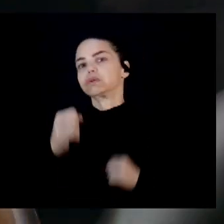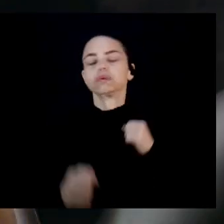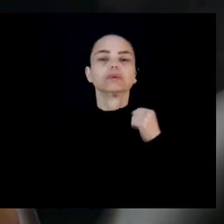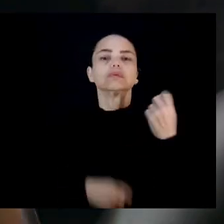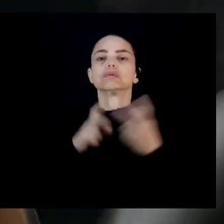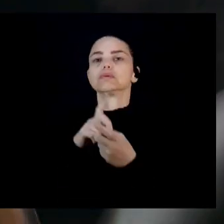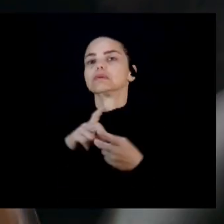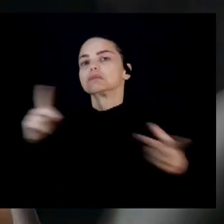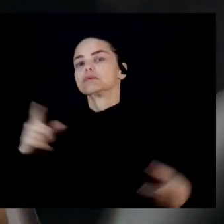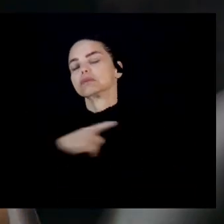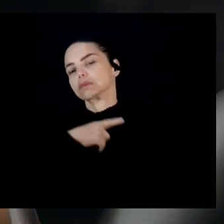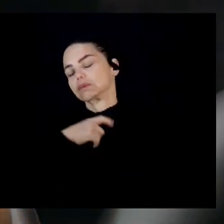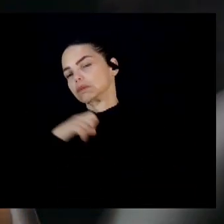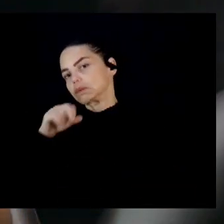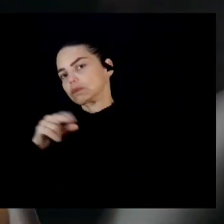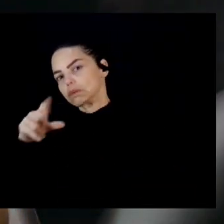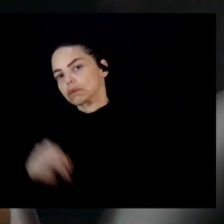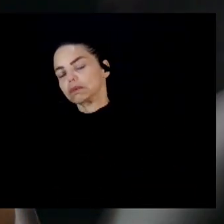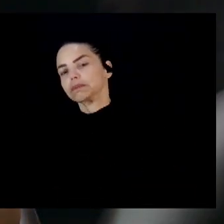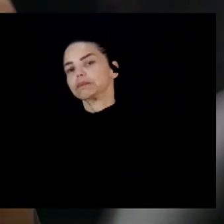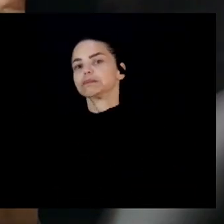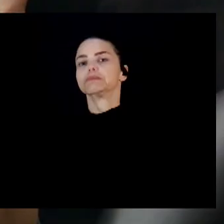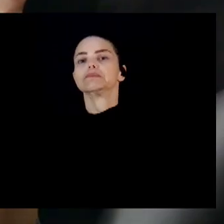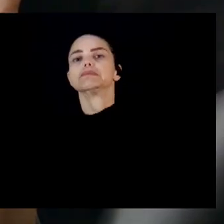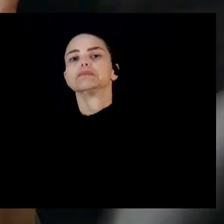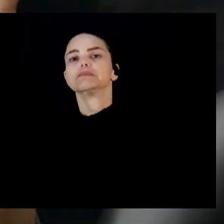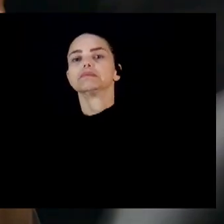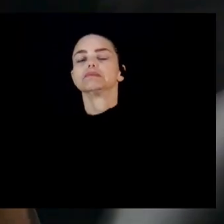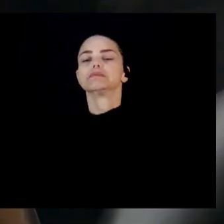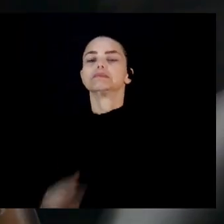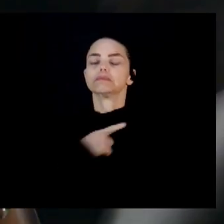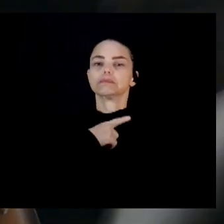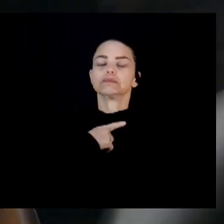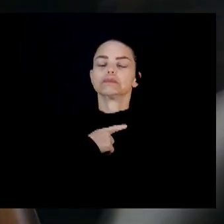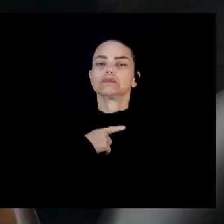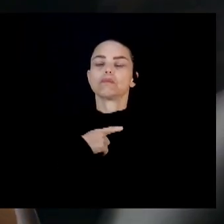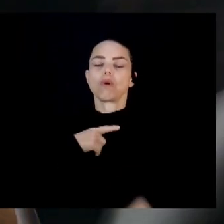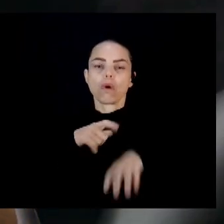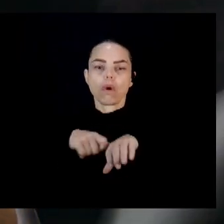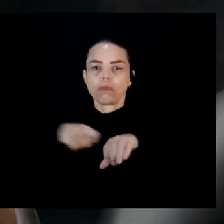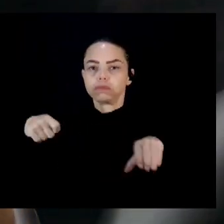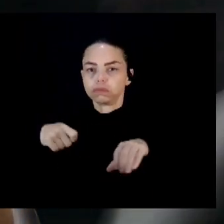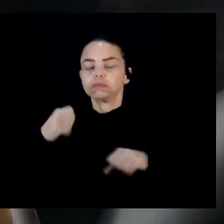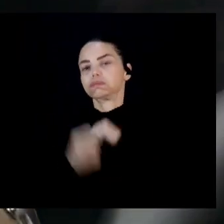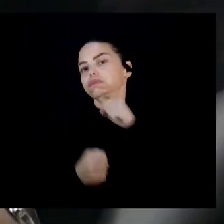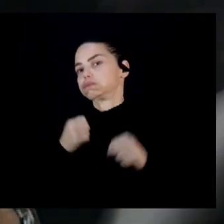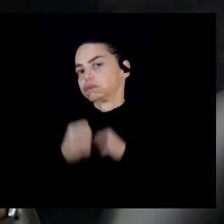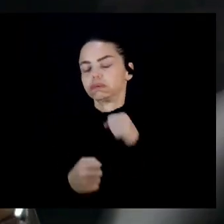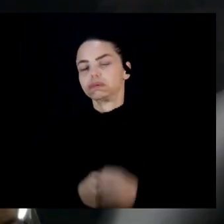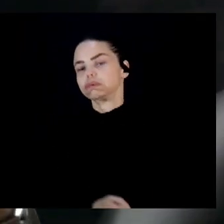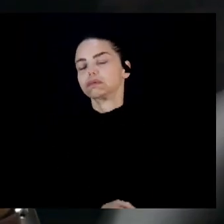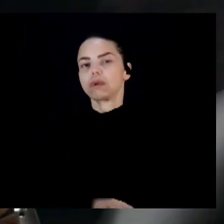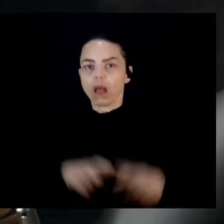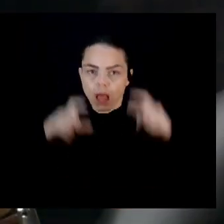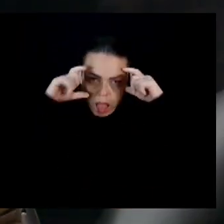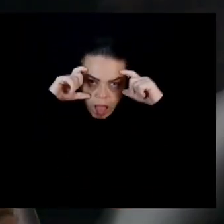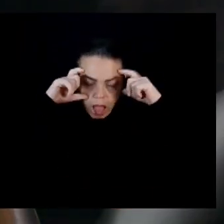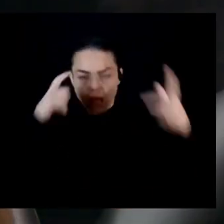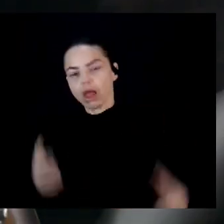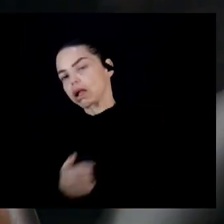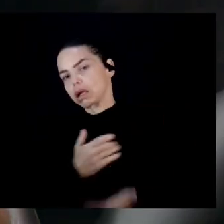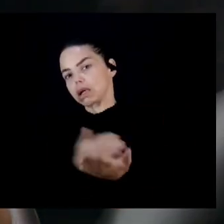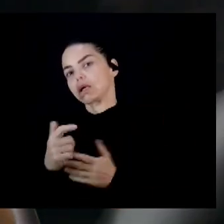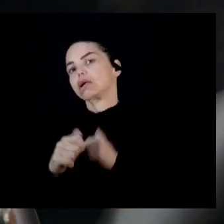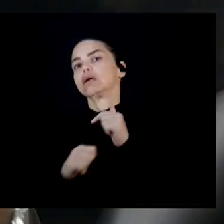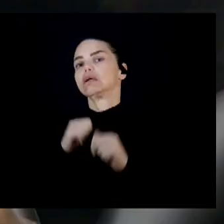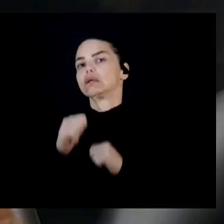não. Porque hoje o que parece é que você precisa ter um tênis X para começar a correr, você precisa ter um óculos Y para começar a correr, e a coisa